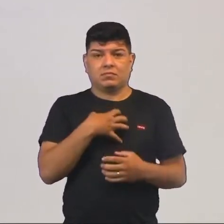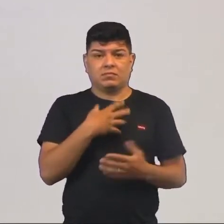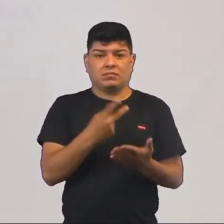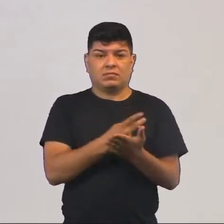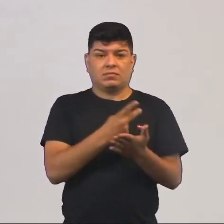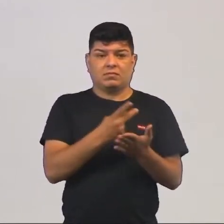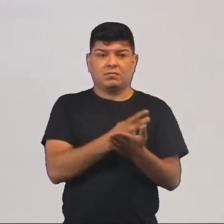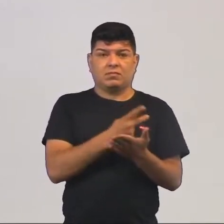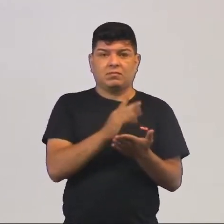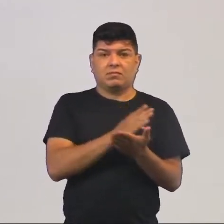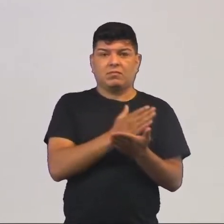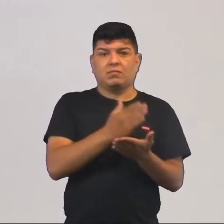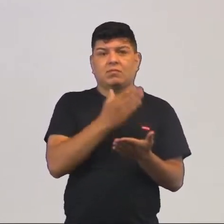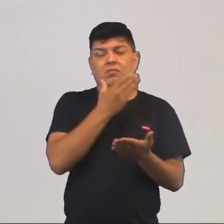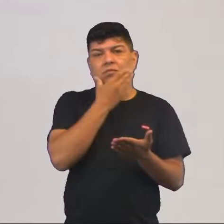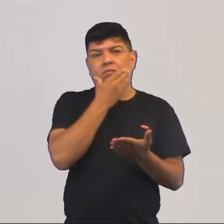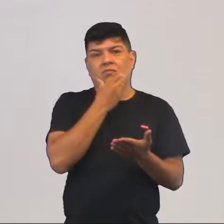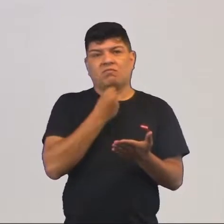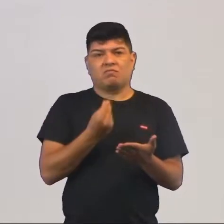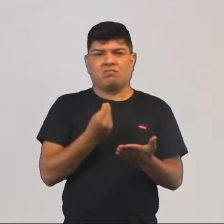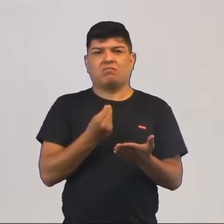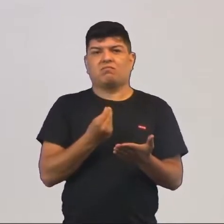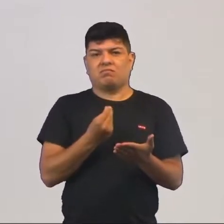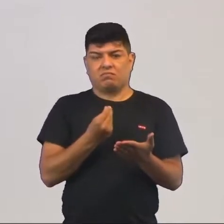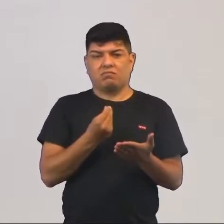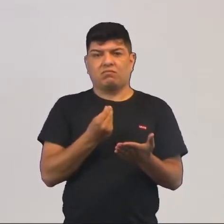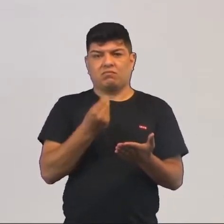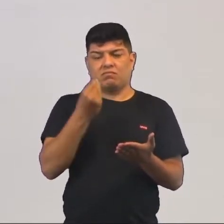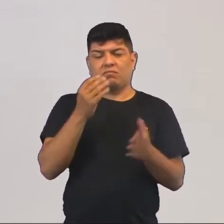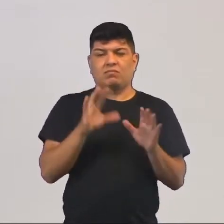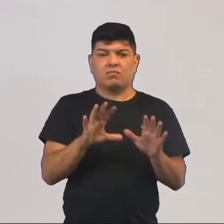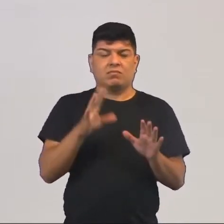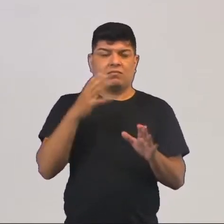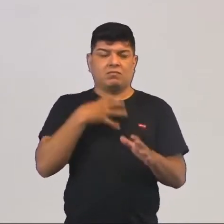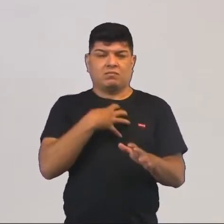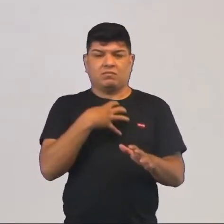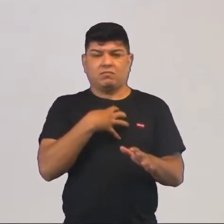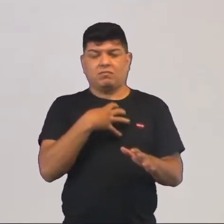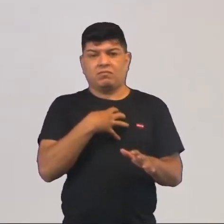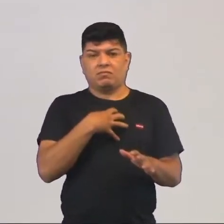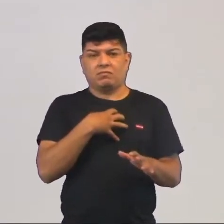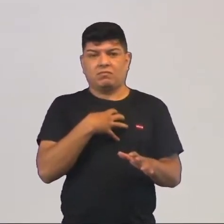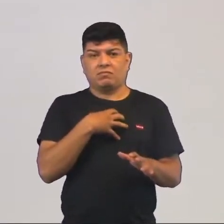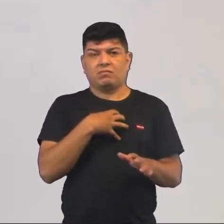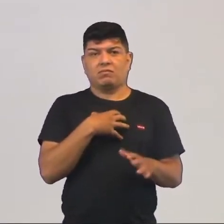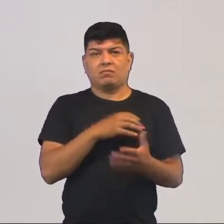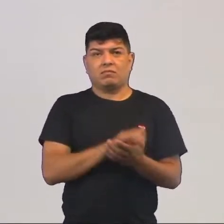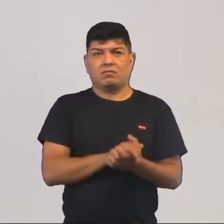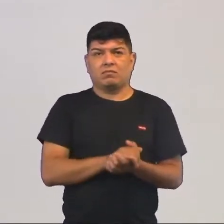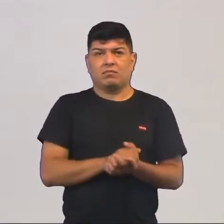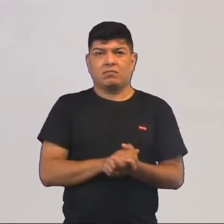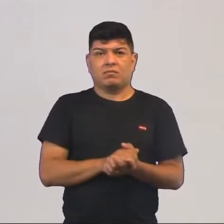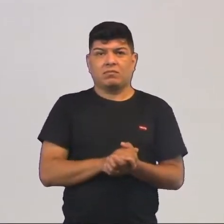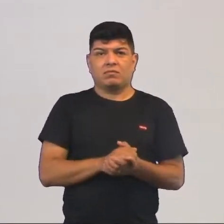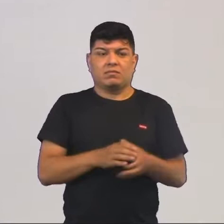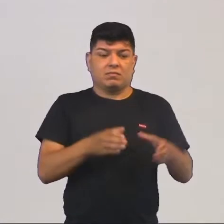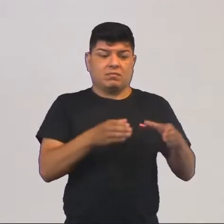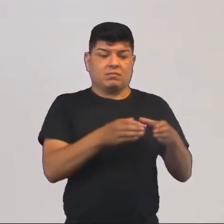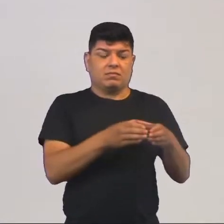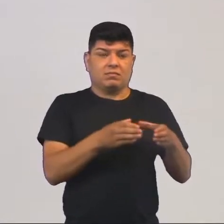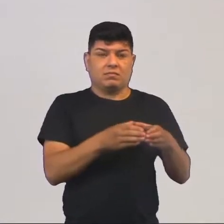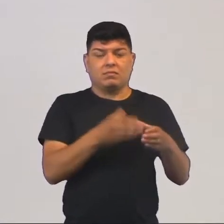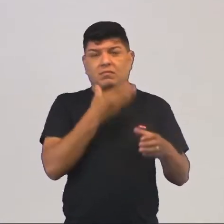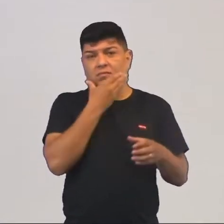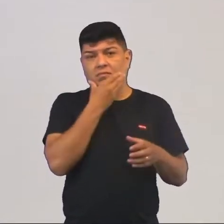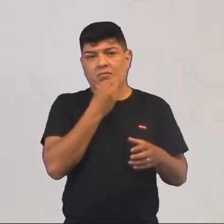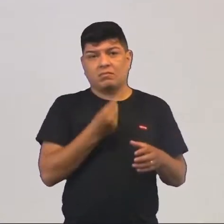comportamento errado de certos homens, do machismo. Então, às vezes, há um comportamento que, para aquela classe